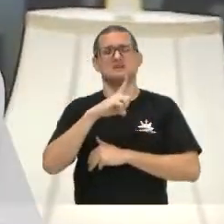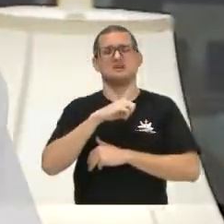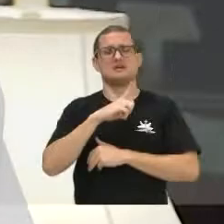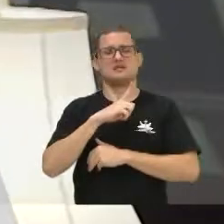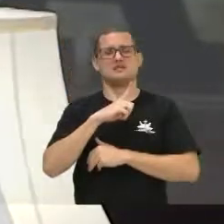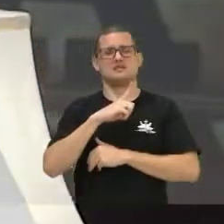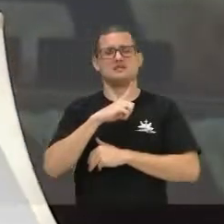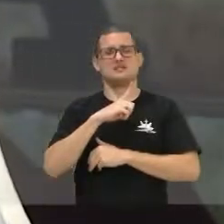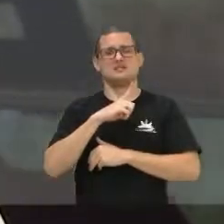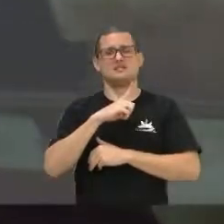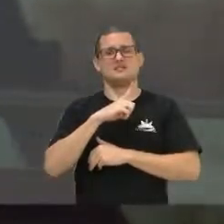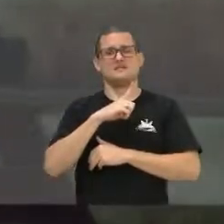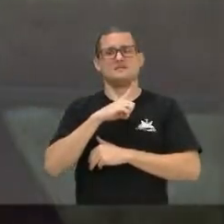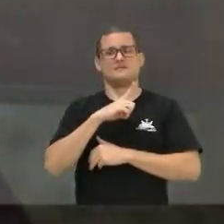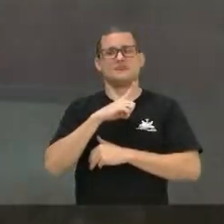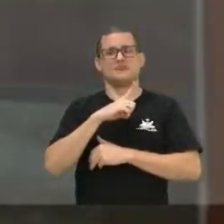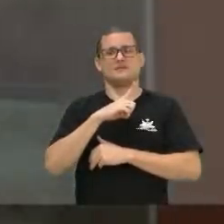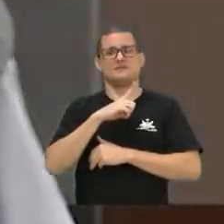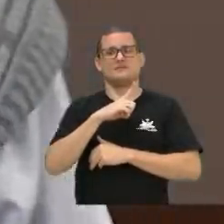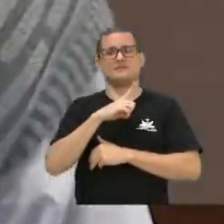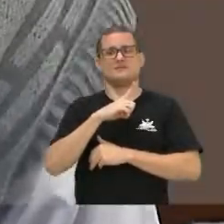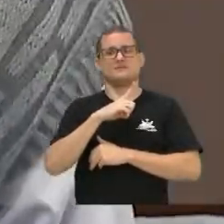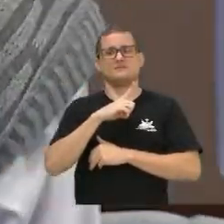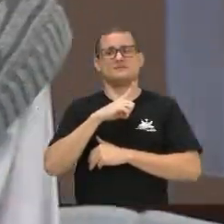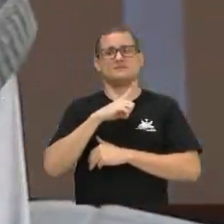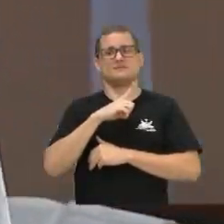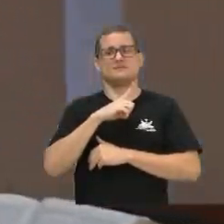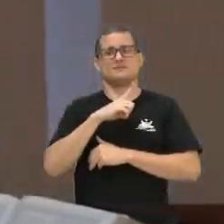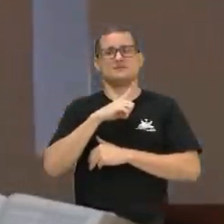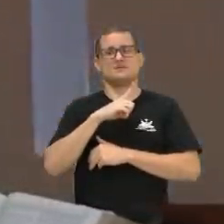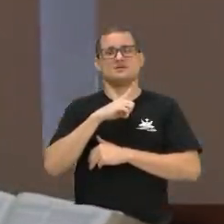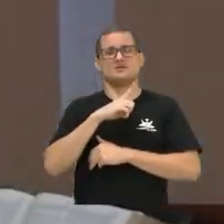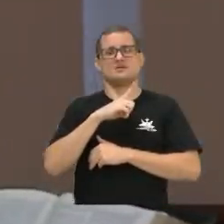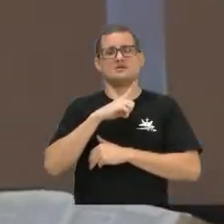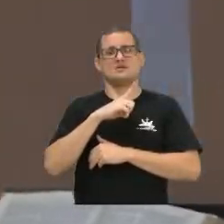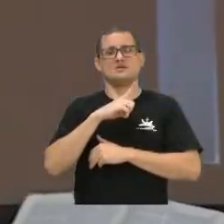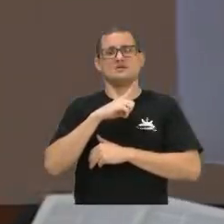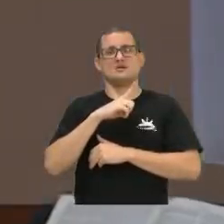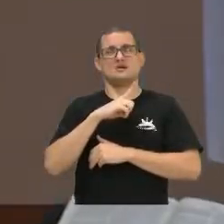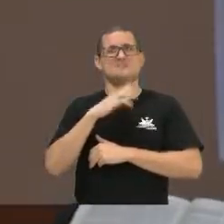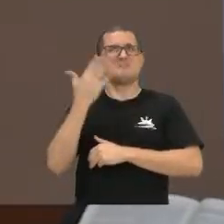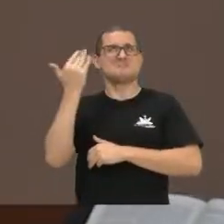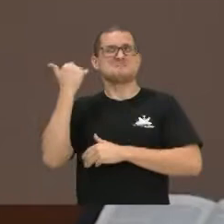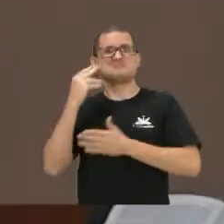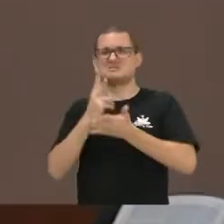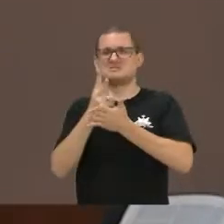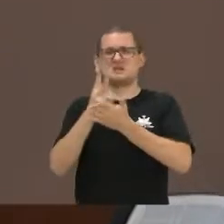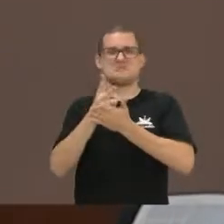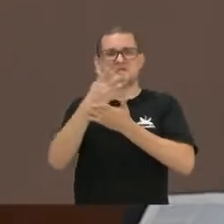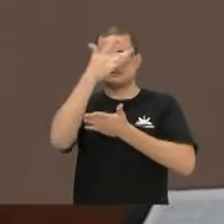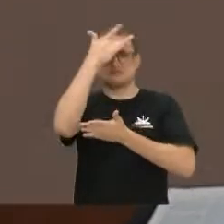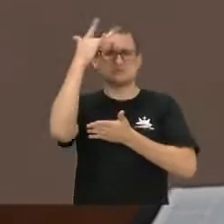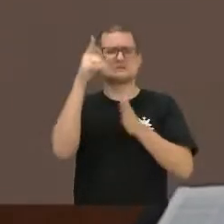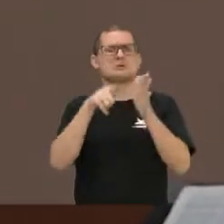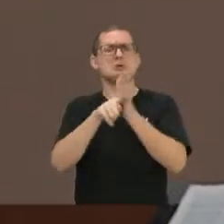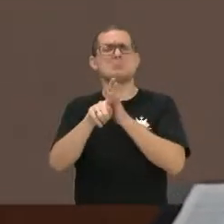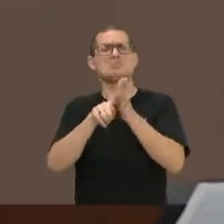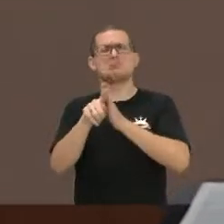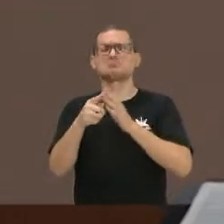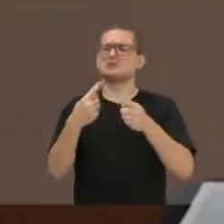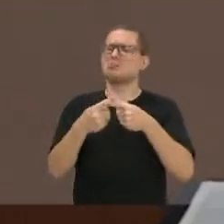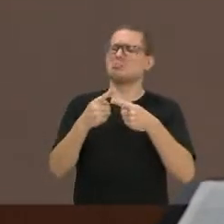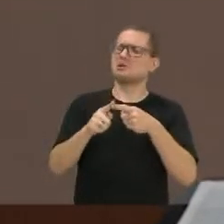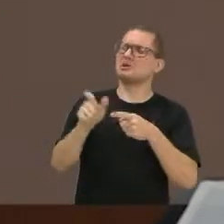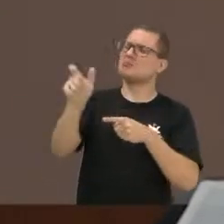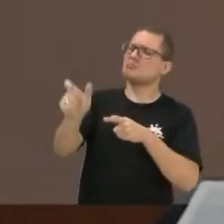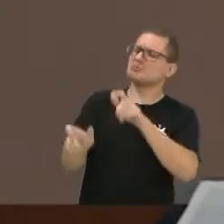primordiais de algum modo a interrogação aflorava a mente ah e não é